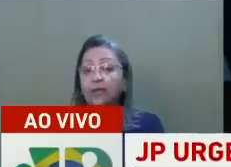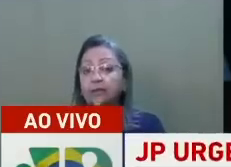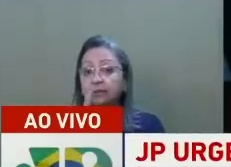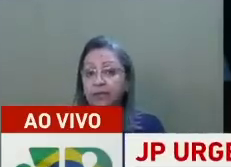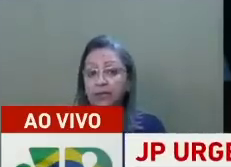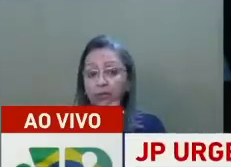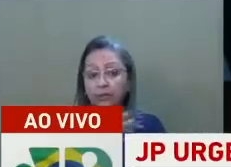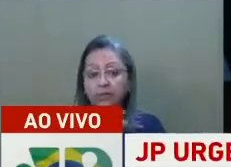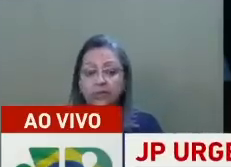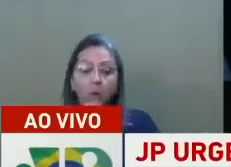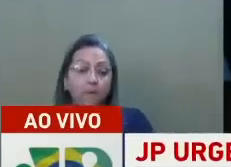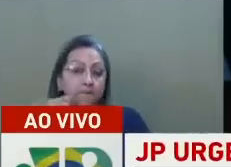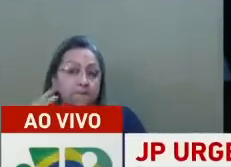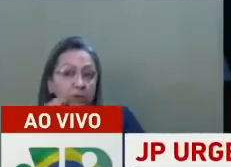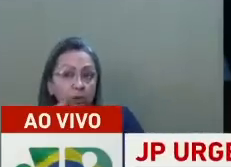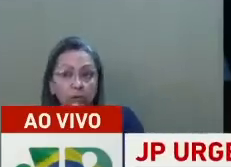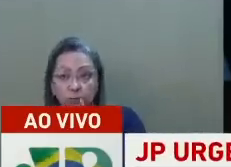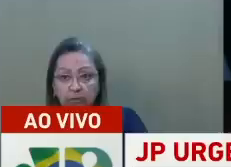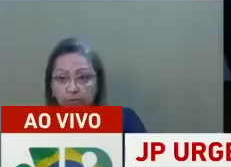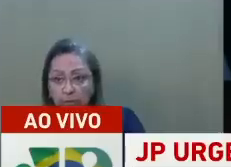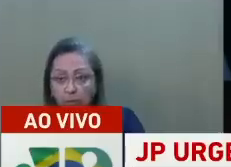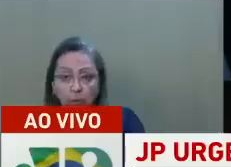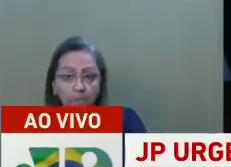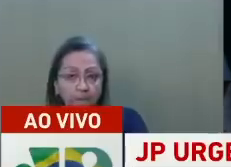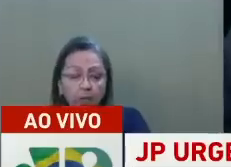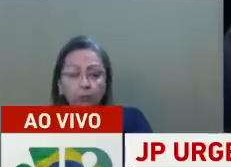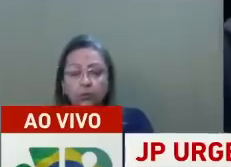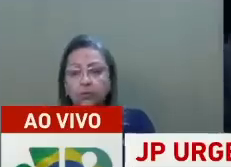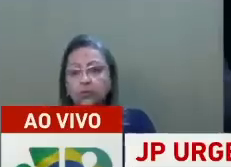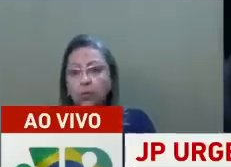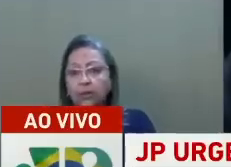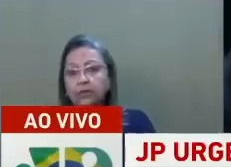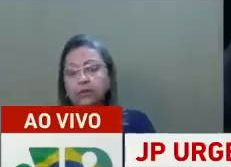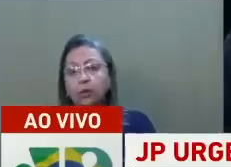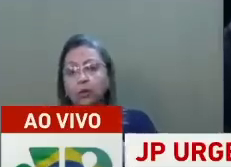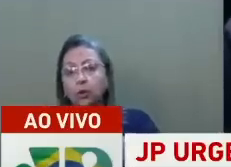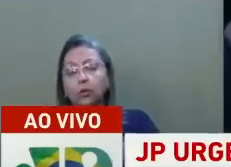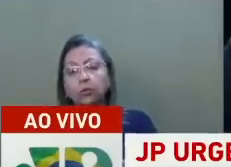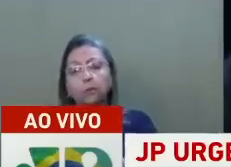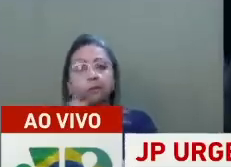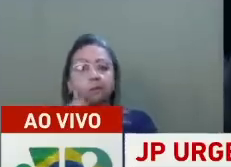Você lembra que antigamente falavam que fulano de tal calado era um poeta? Randolfo calado é engraçado. Falando, não tem jeito.